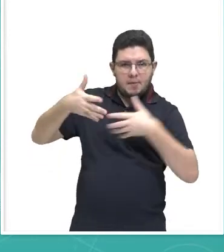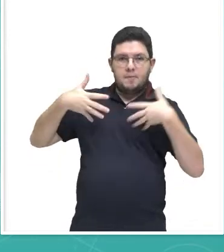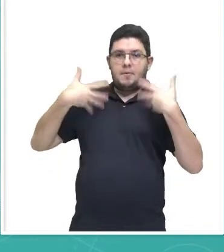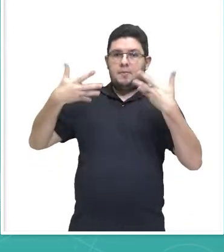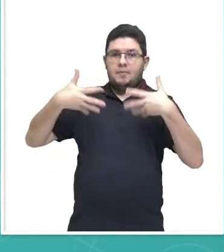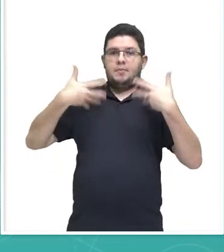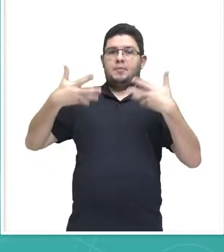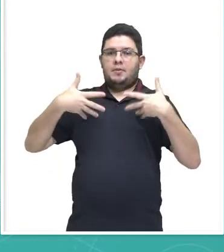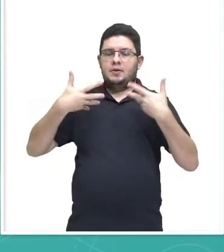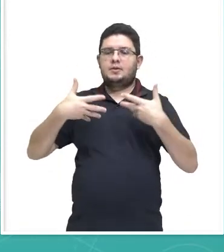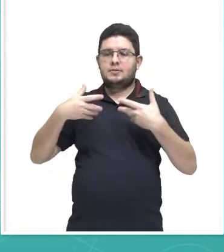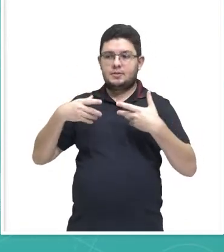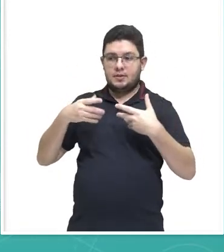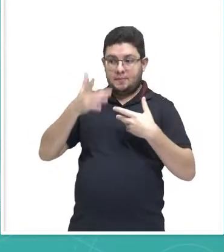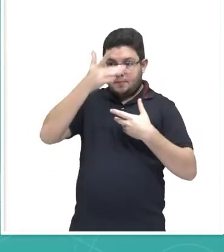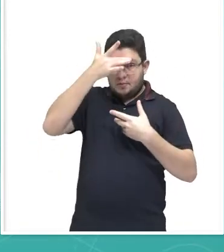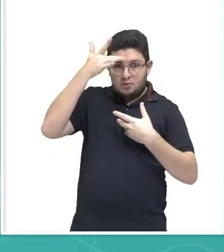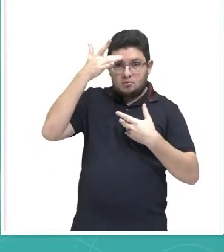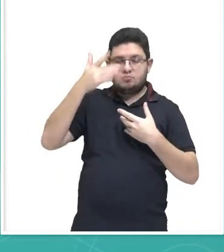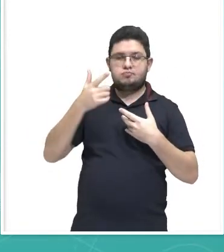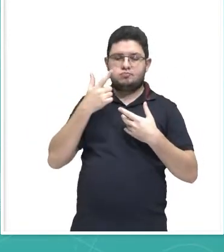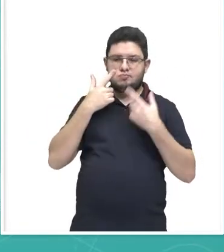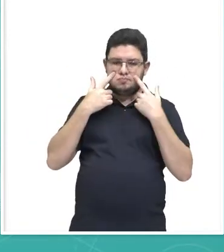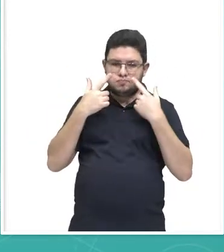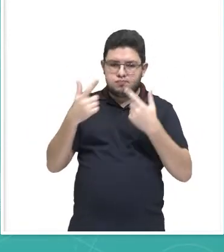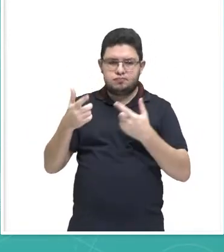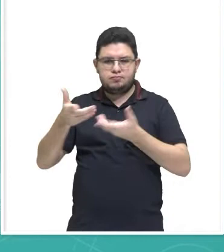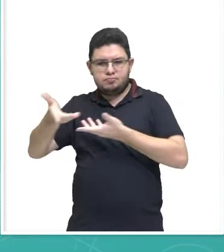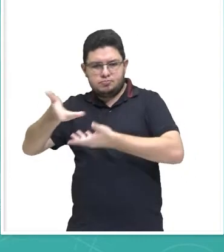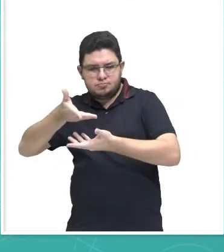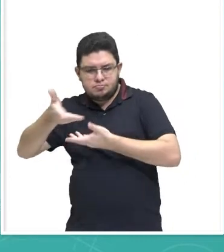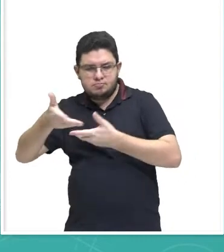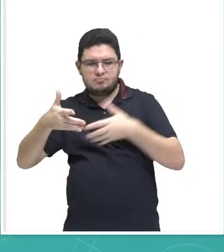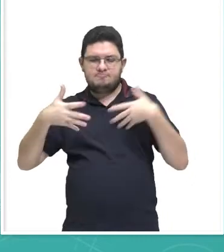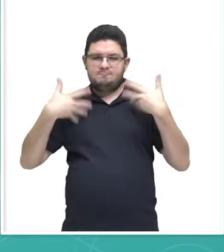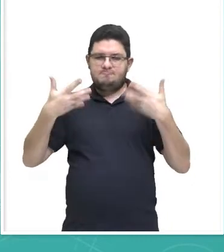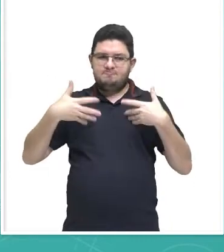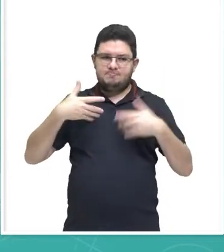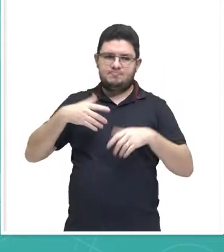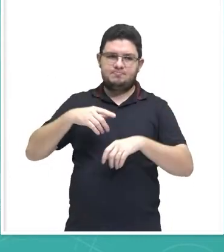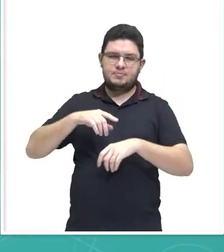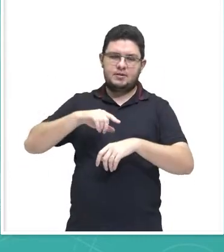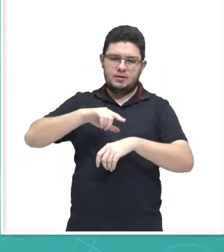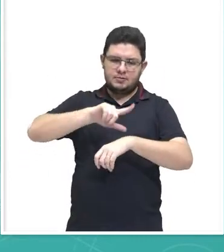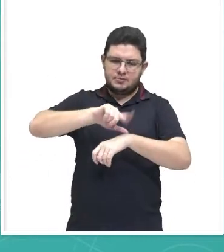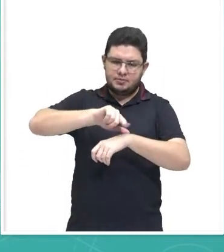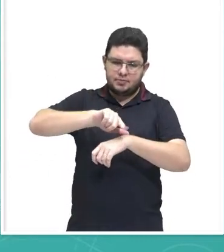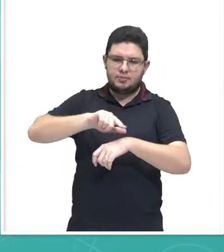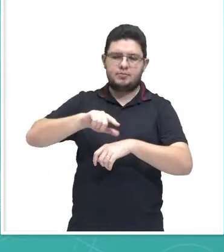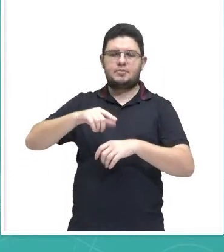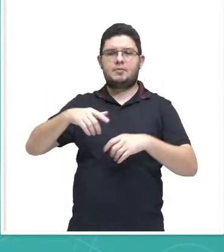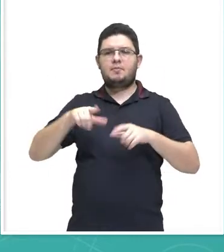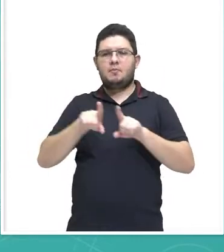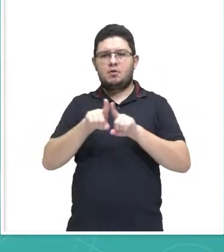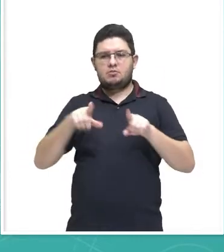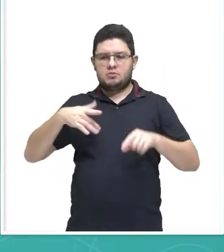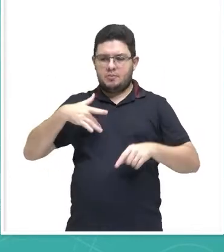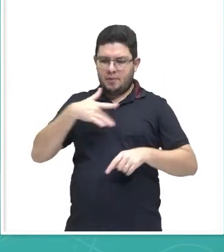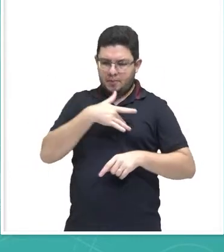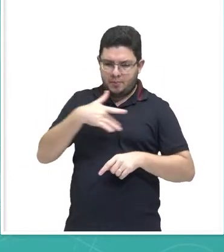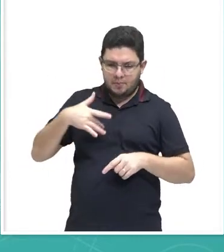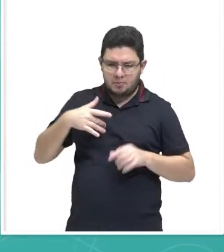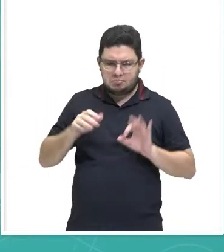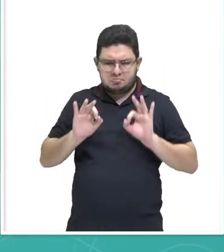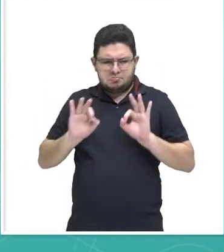vai divertir aquela pessoa, vai fazer com que ela gaste o tempo de forma saudável. Outra